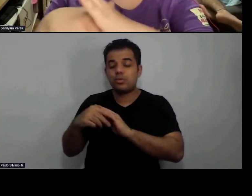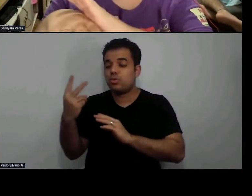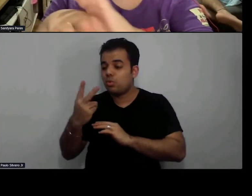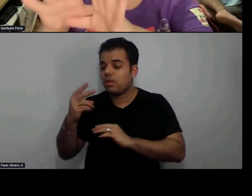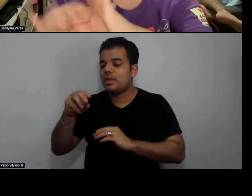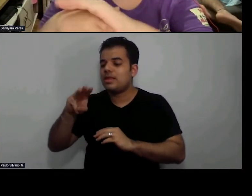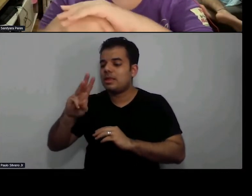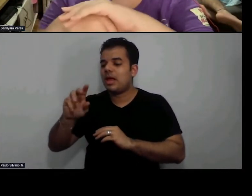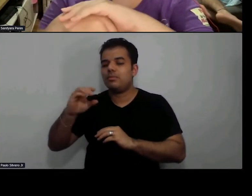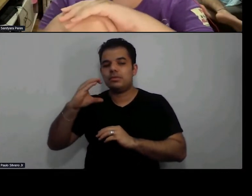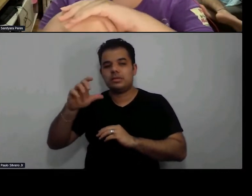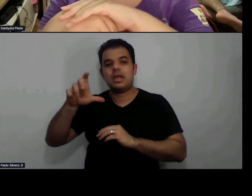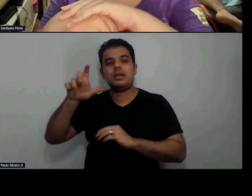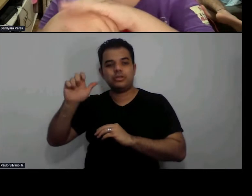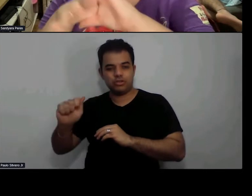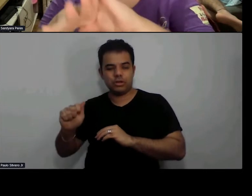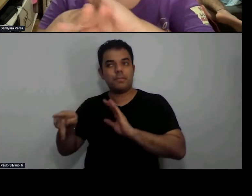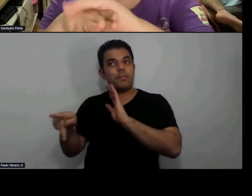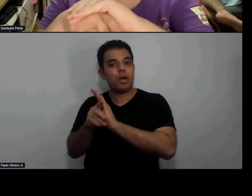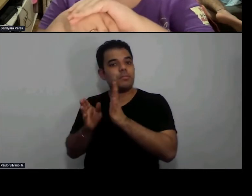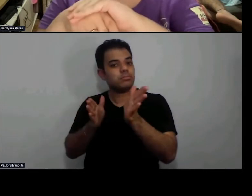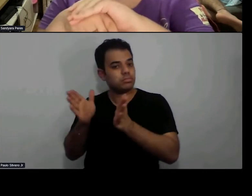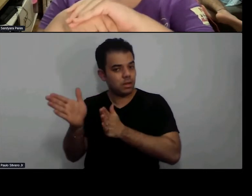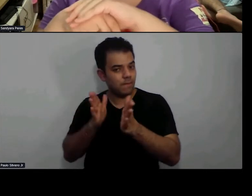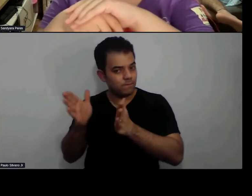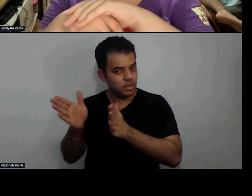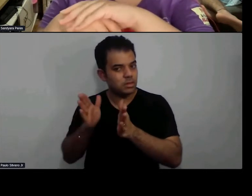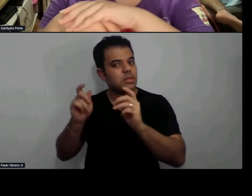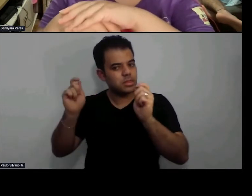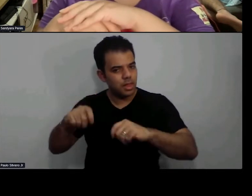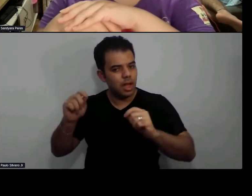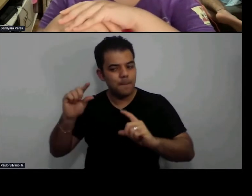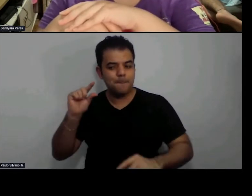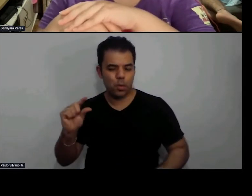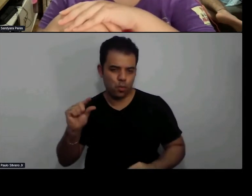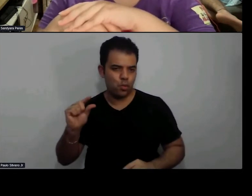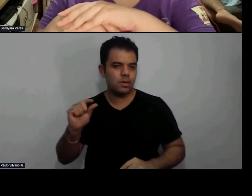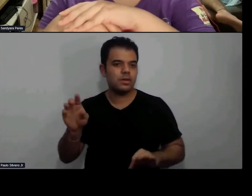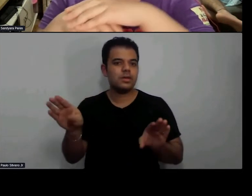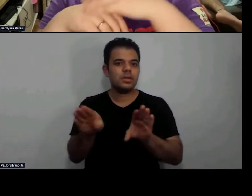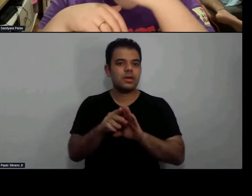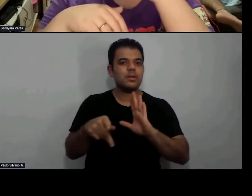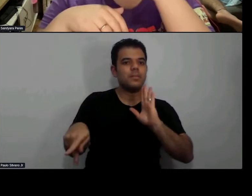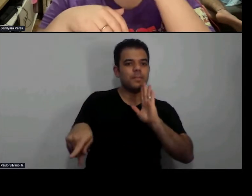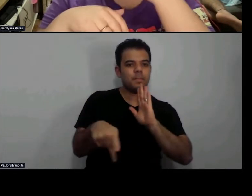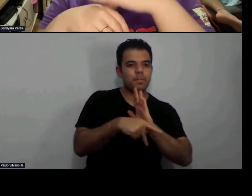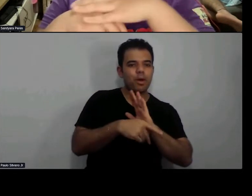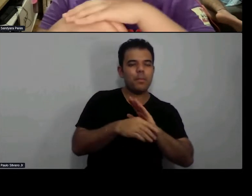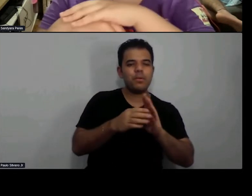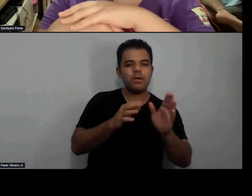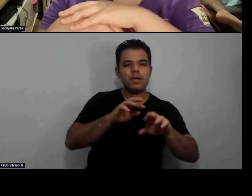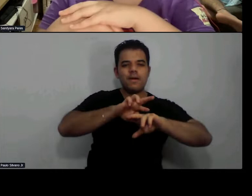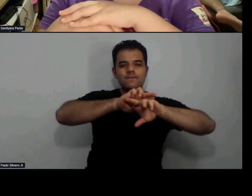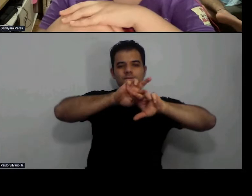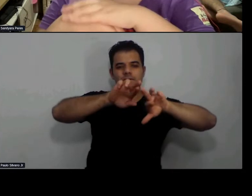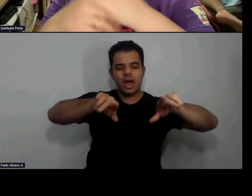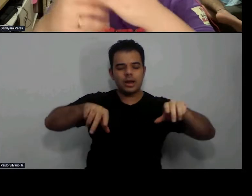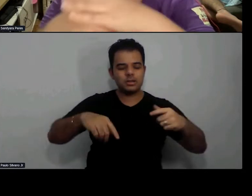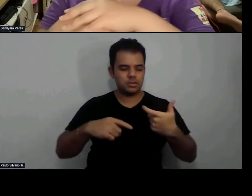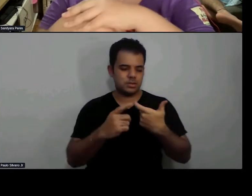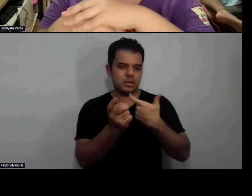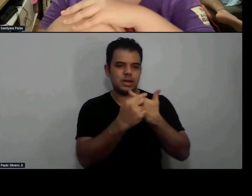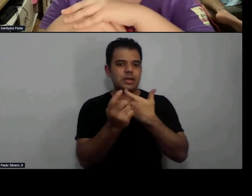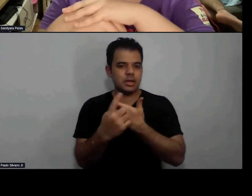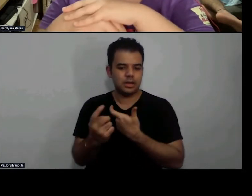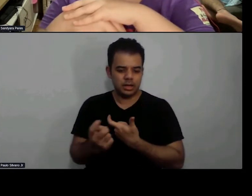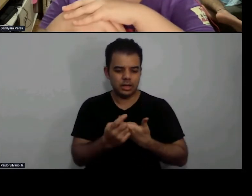se dizer, então, minimamente acessível. Tá certo, ok. Área de toque, então, a área de clique, o tamanho